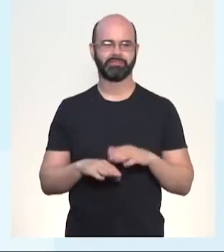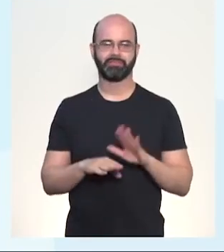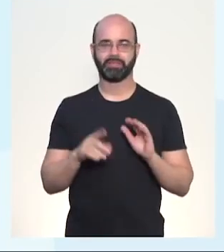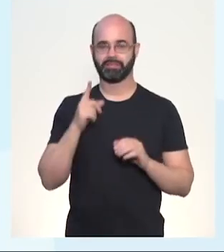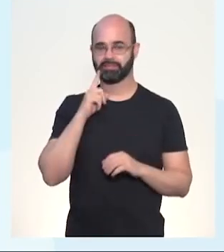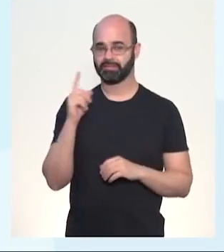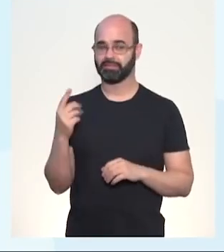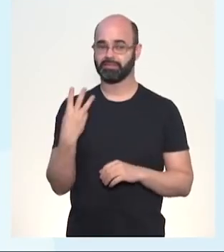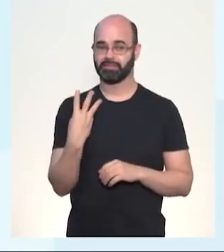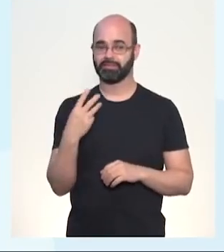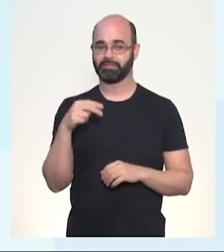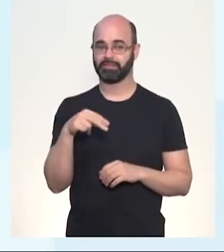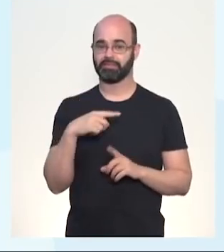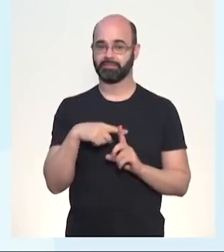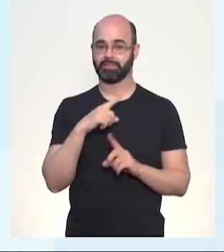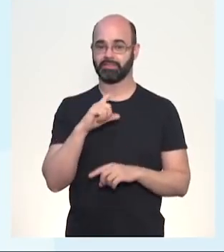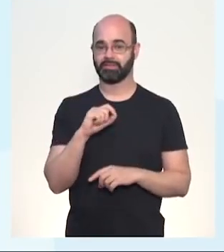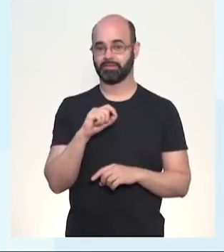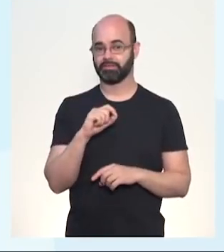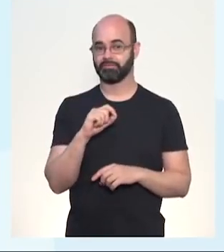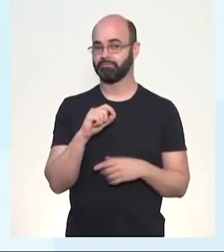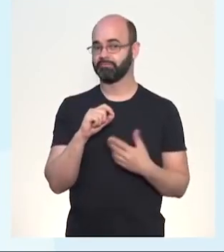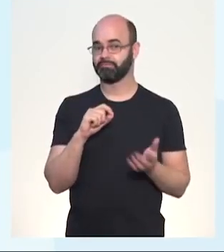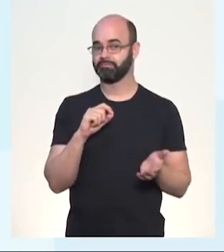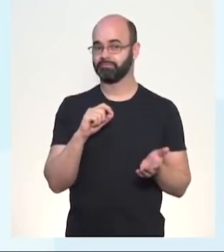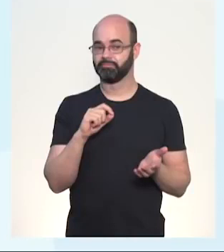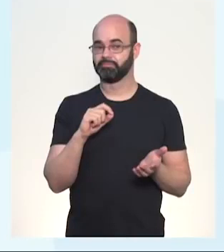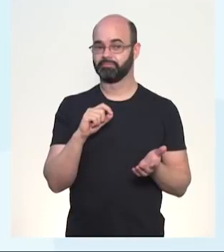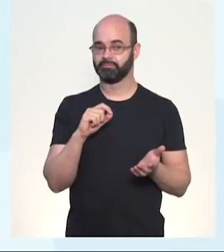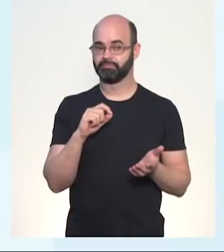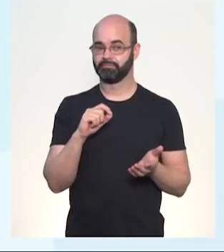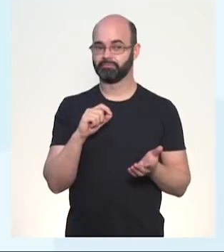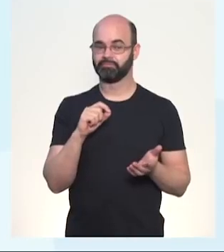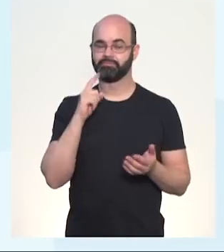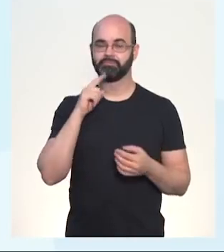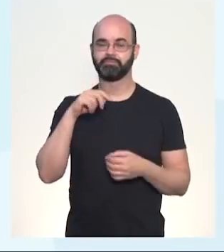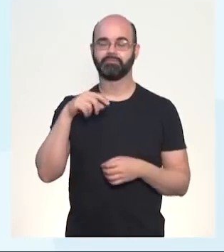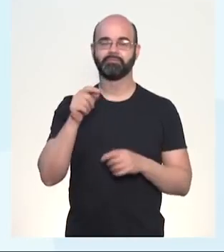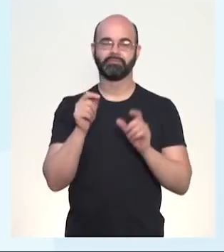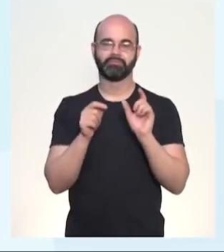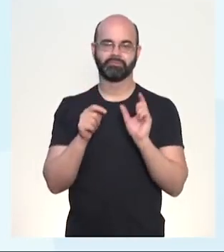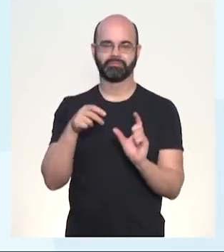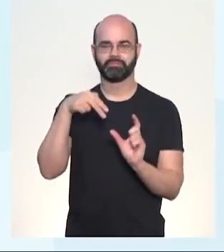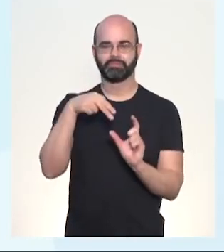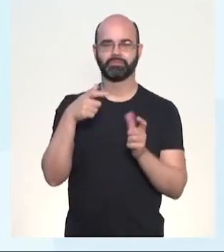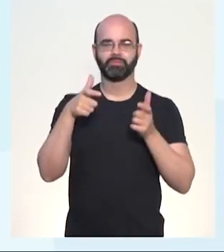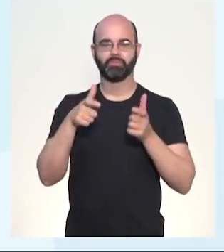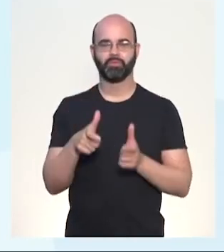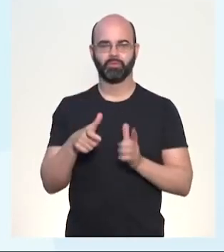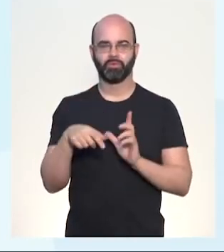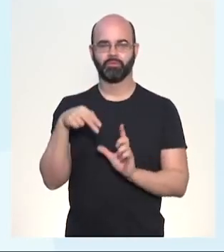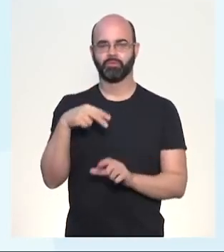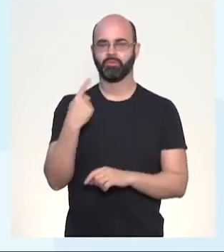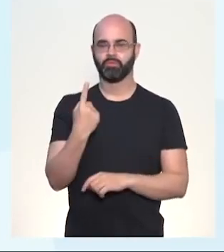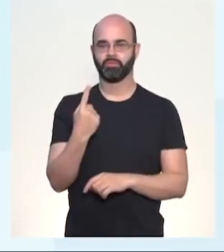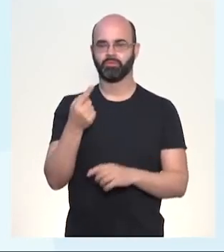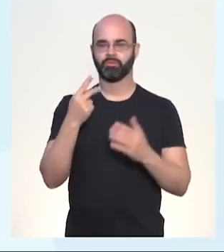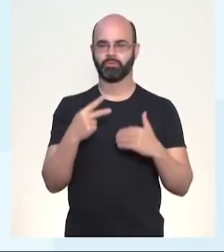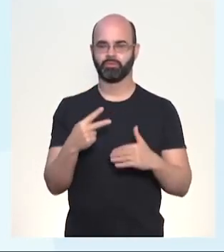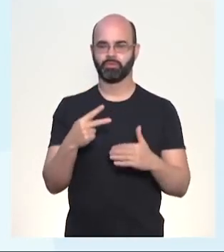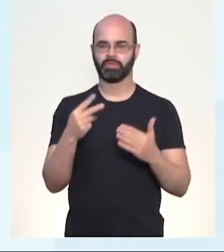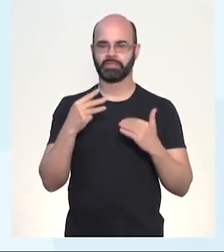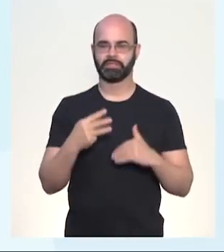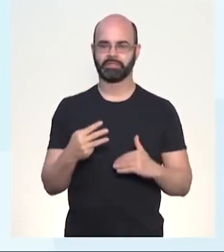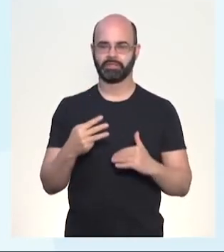aí? 3n mais 10, associando aí a posição que o termo ocupa na sequência. Posição 1, posição 2,